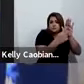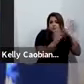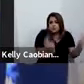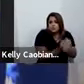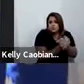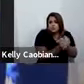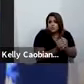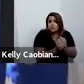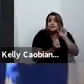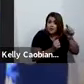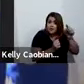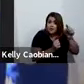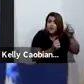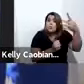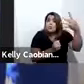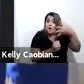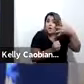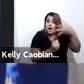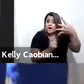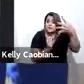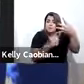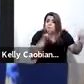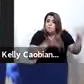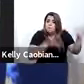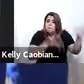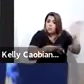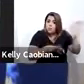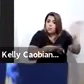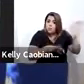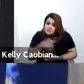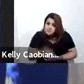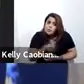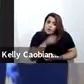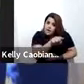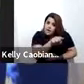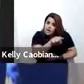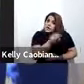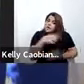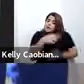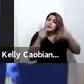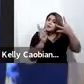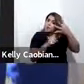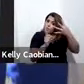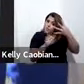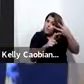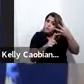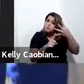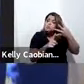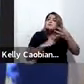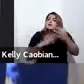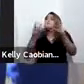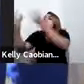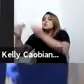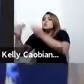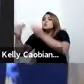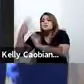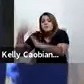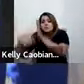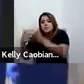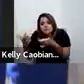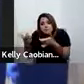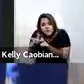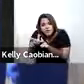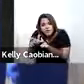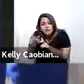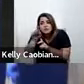no nível das montadoras no Brasil, que tem 75 empresas trabalhando